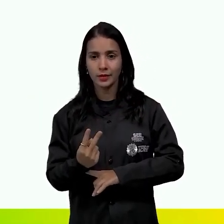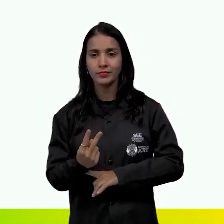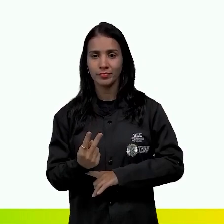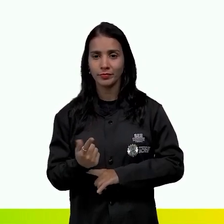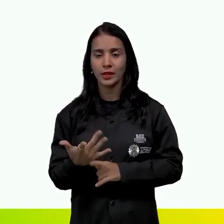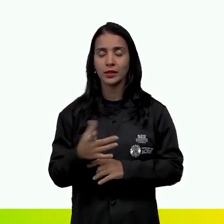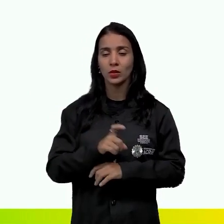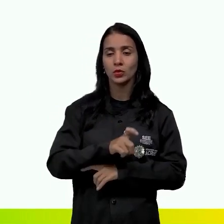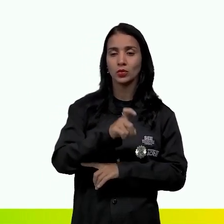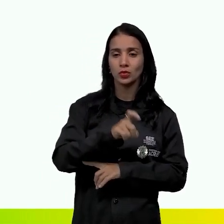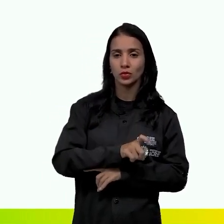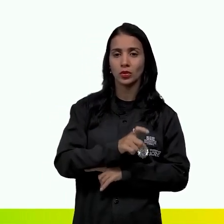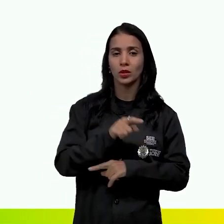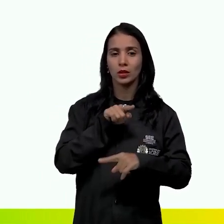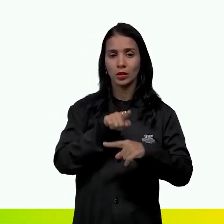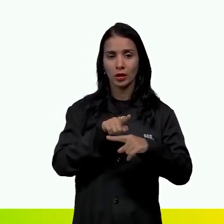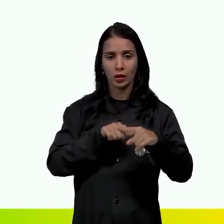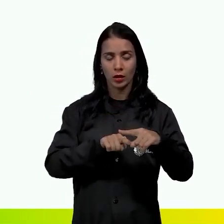para 2